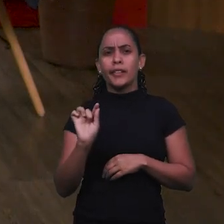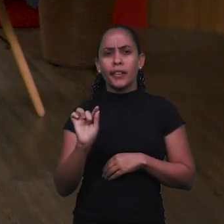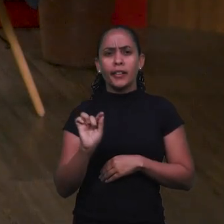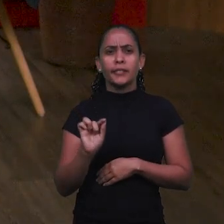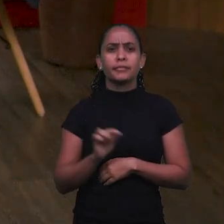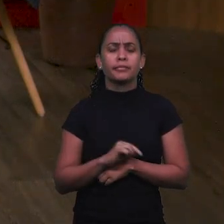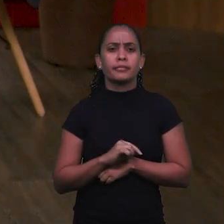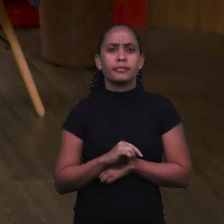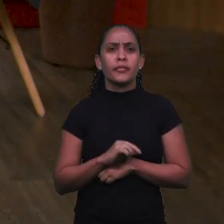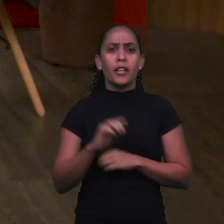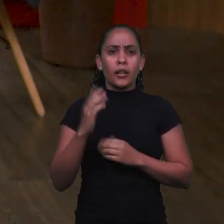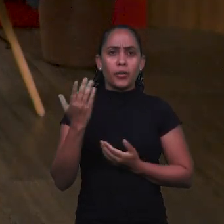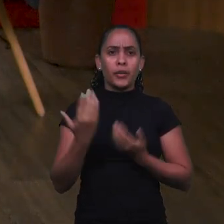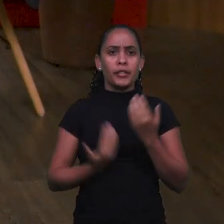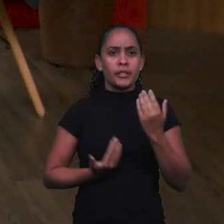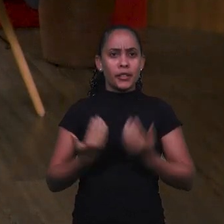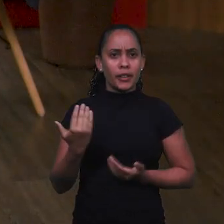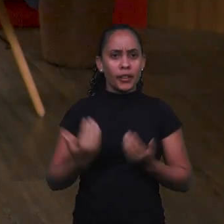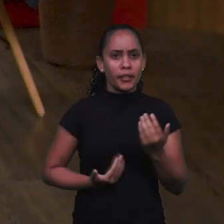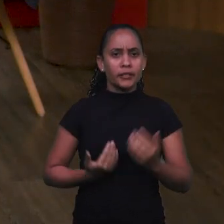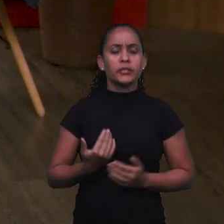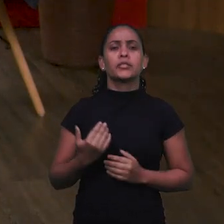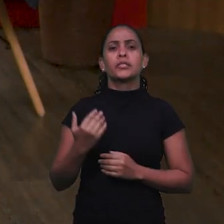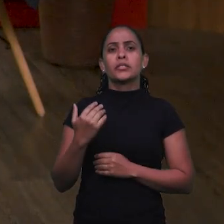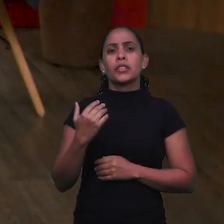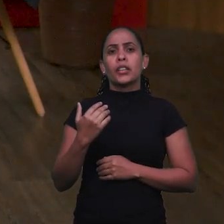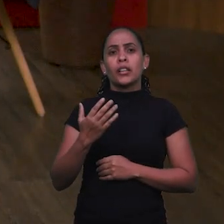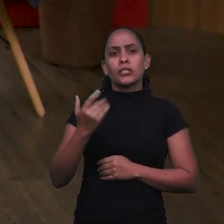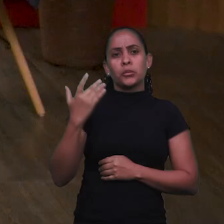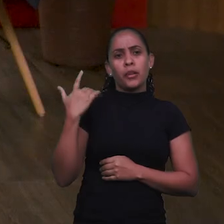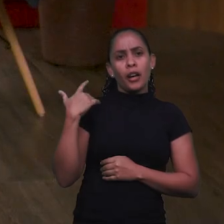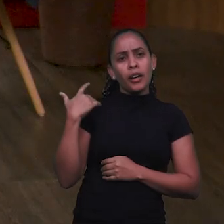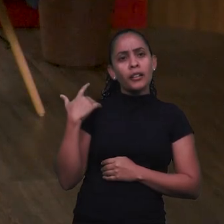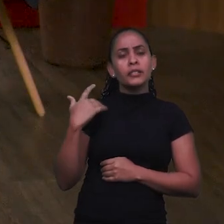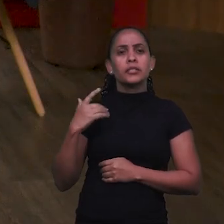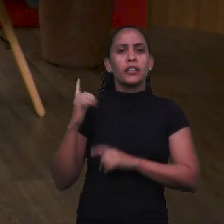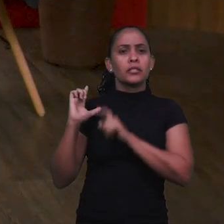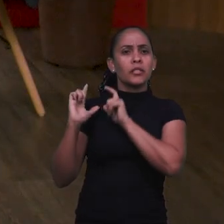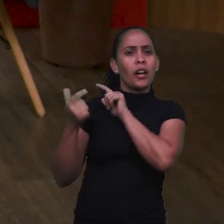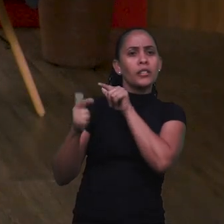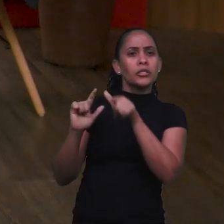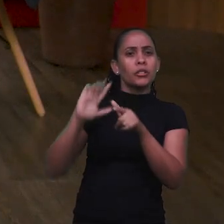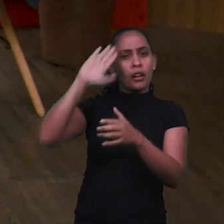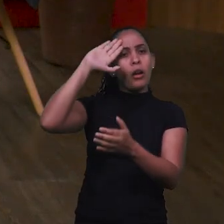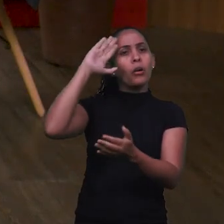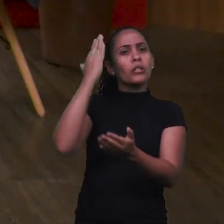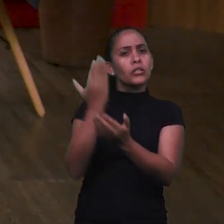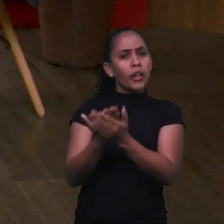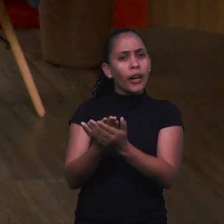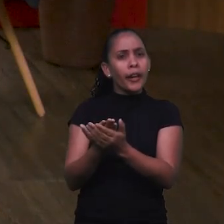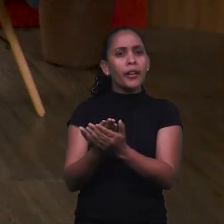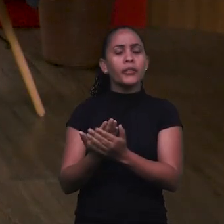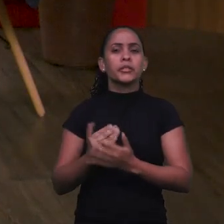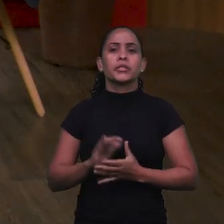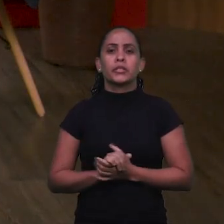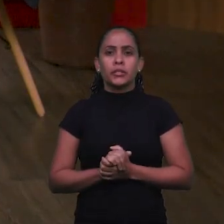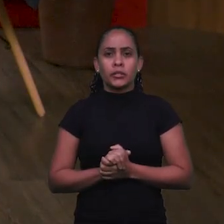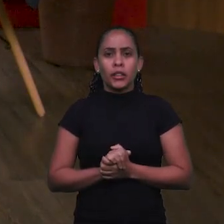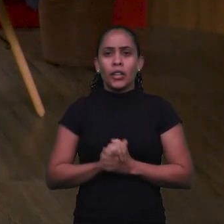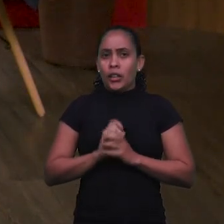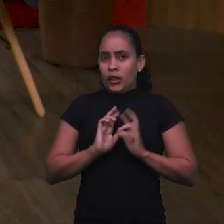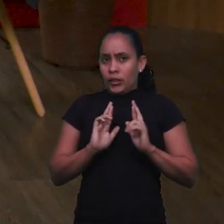os crentes chamados históricos ou tradicionais creem e que os torna